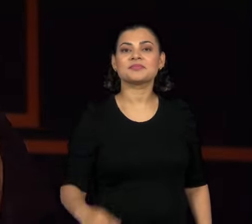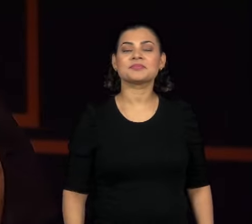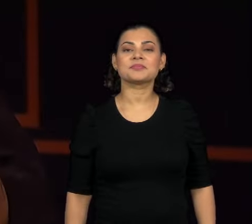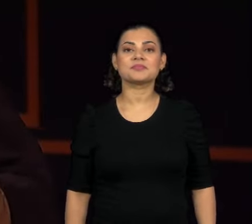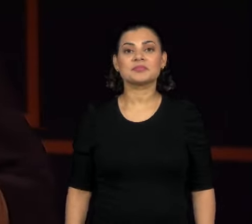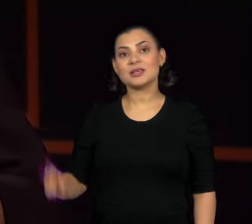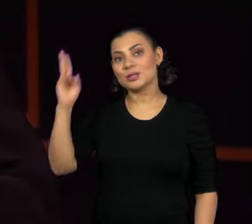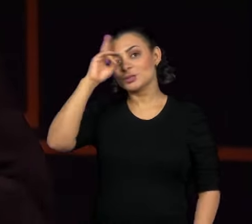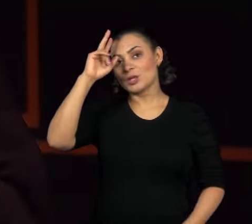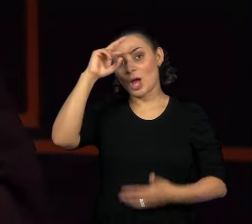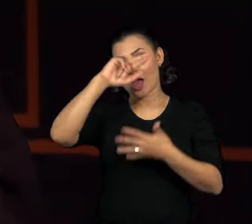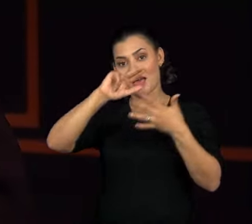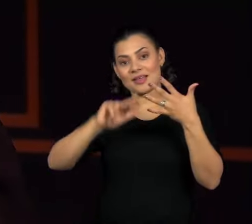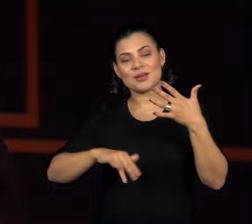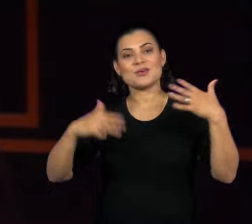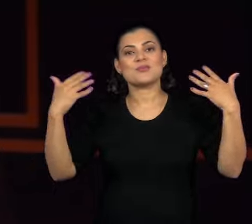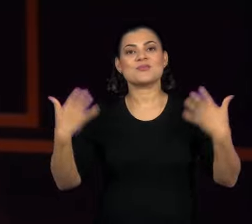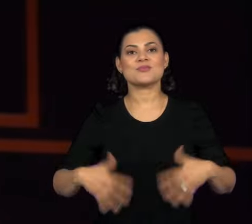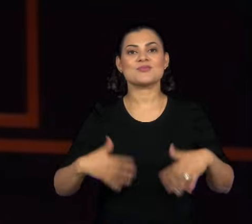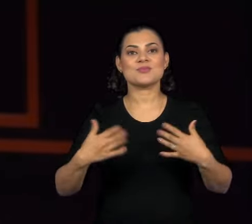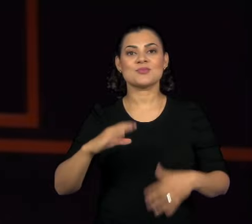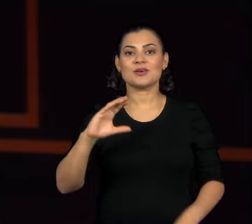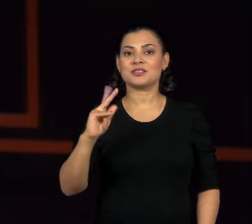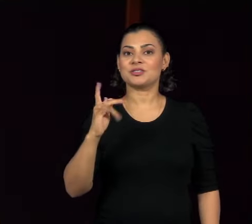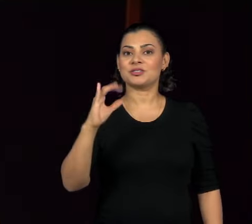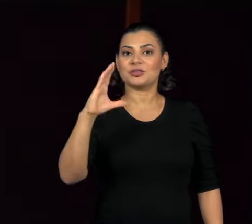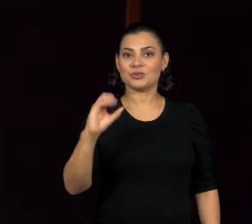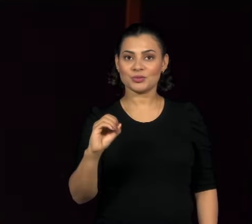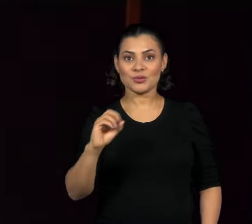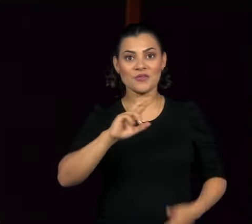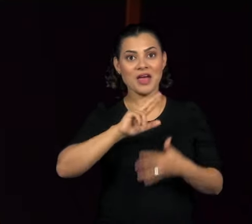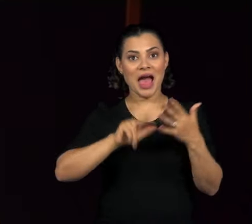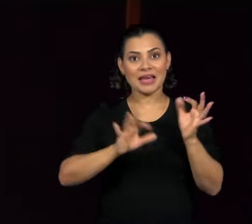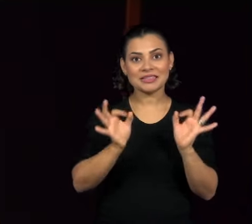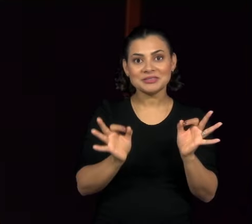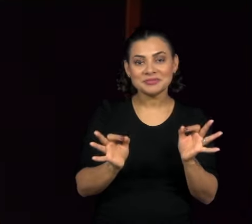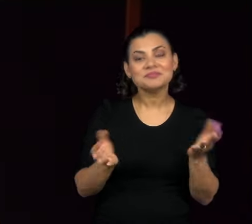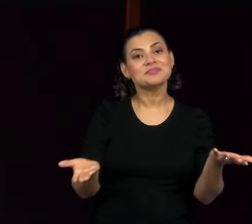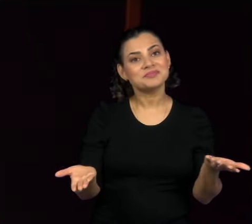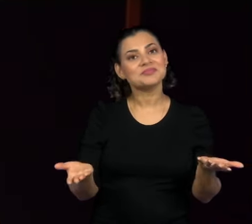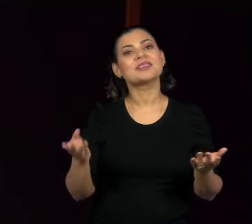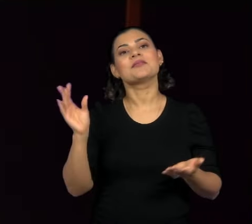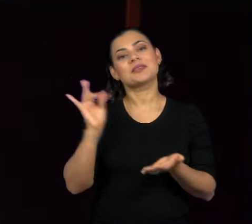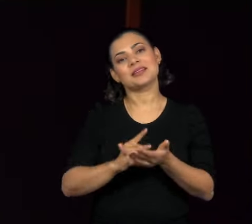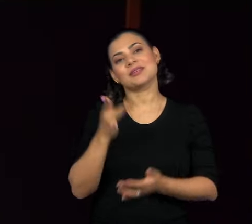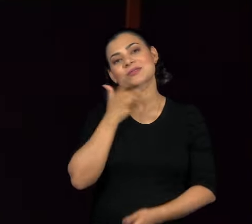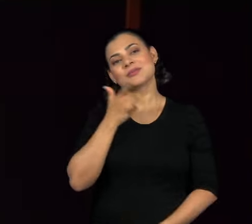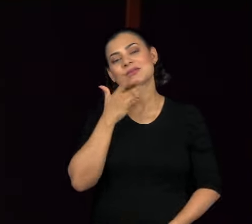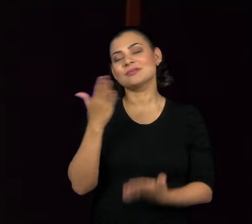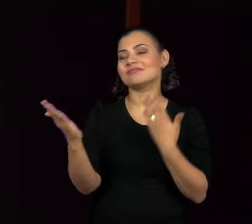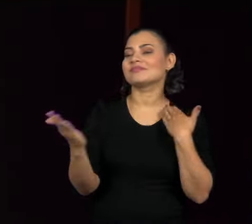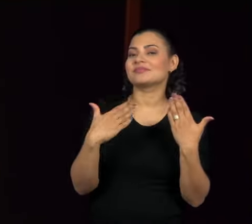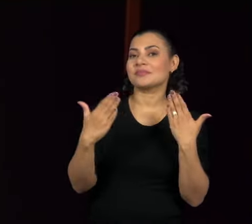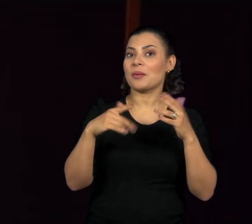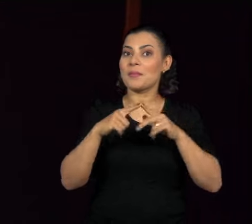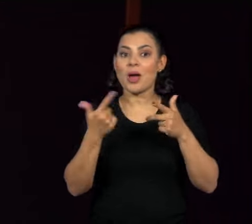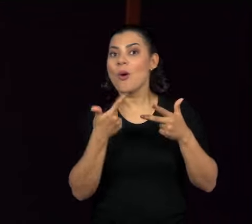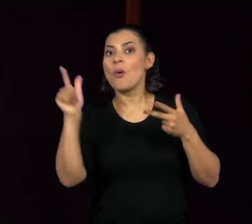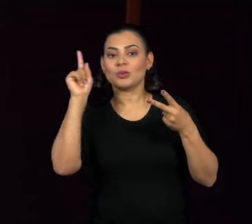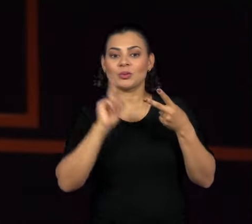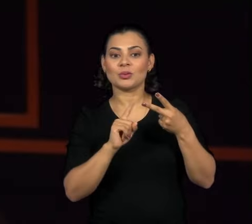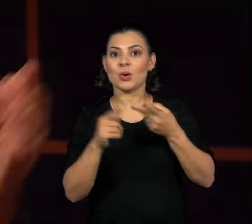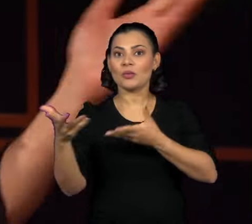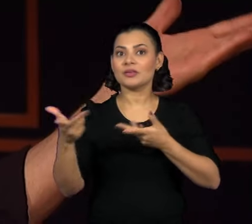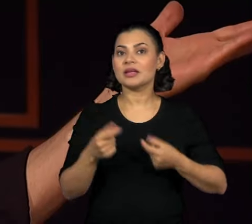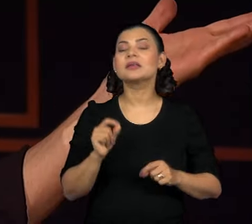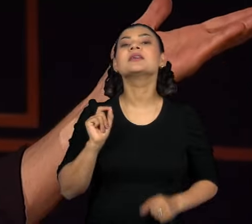Quanta história tem para contar esse Chico César, hein? Nossa, nem fale. E é uma delícia de ouvir. Mas vamos ao próximo